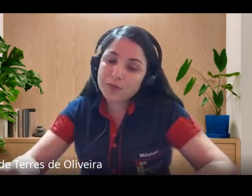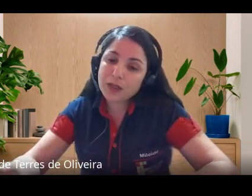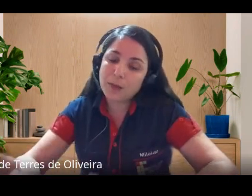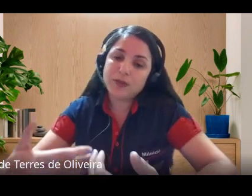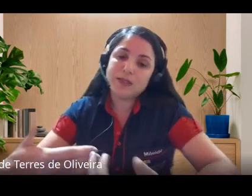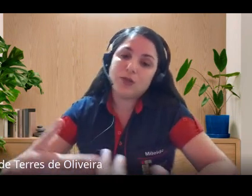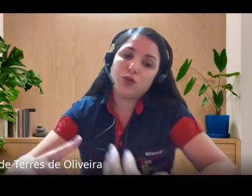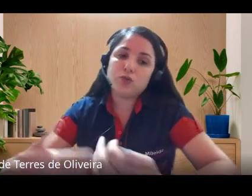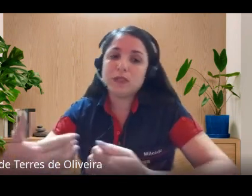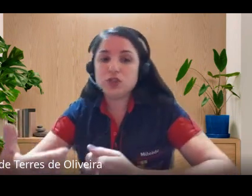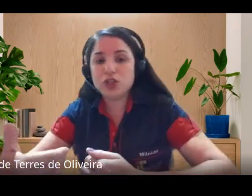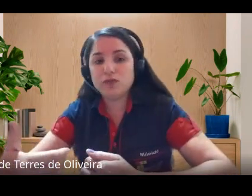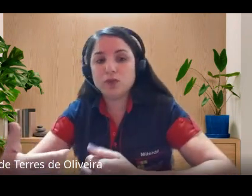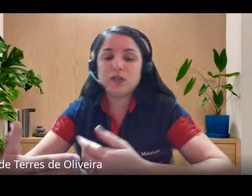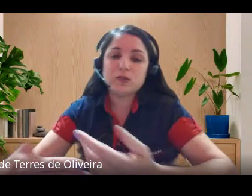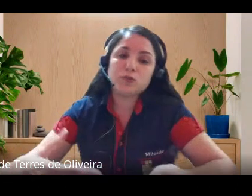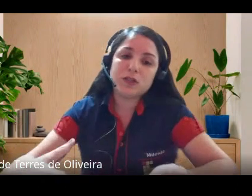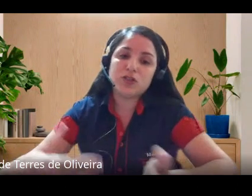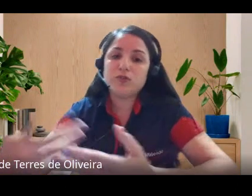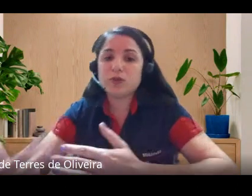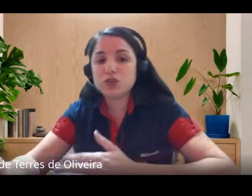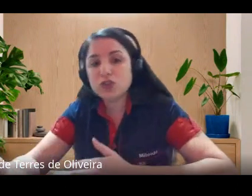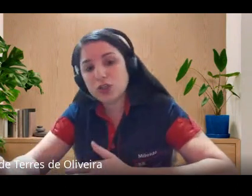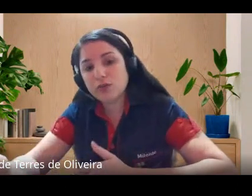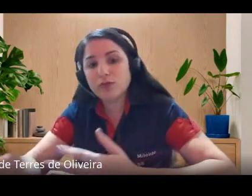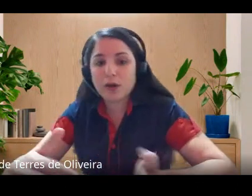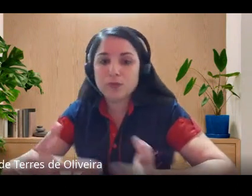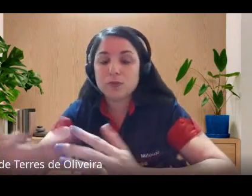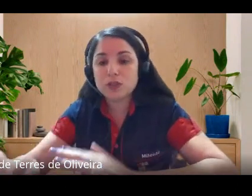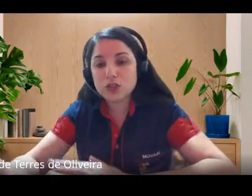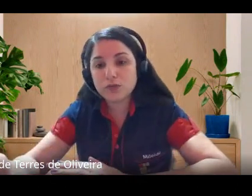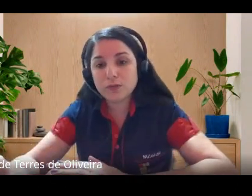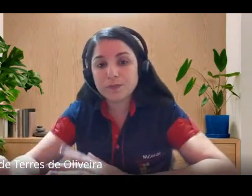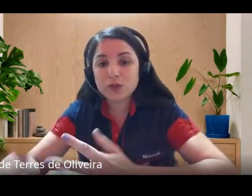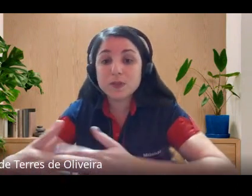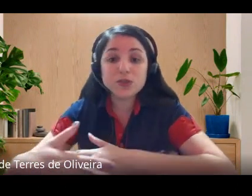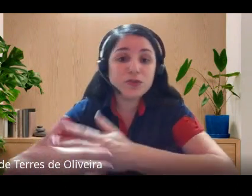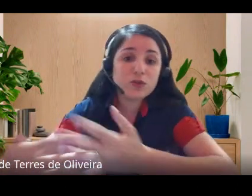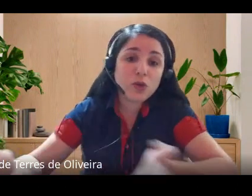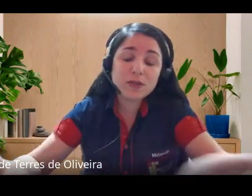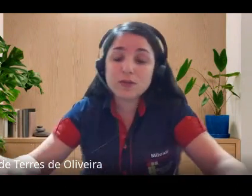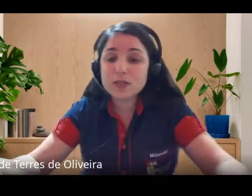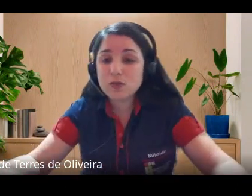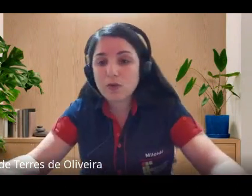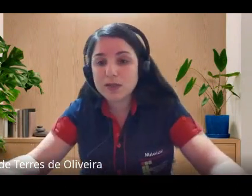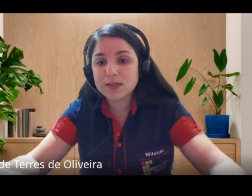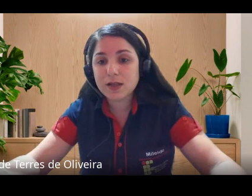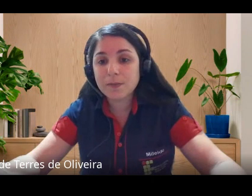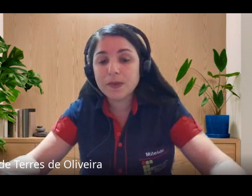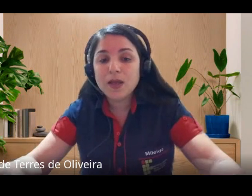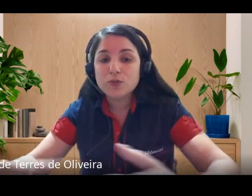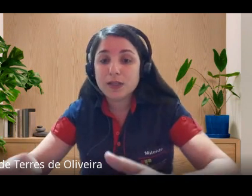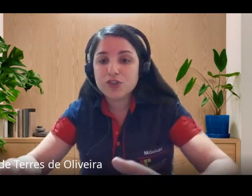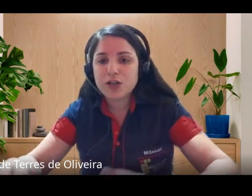palavra, que pode ser 2 substantivos, pode ser um substantivo e um adjetivo, um verbo e um substantivo. Substantivos são nomes que dão as coisas,